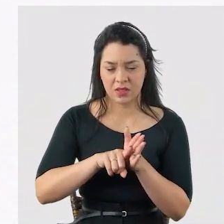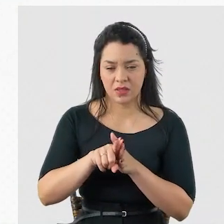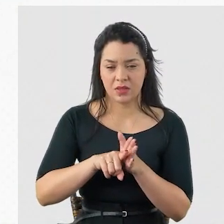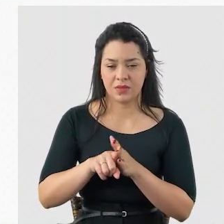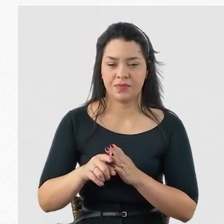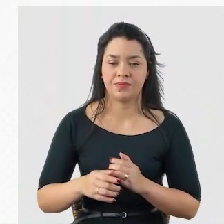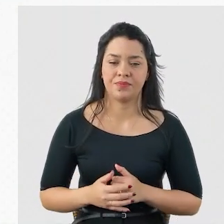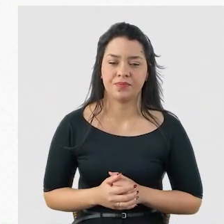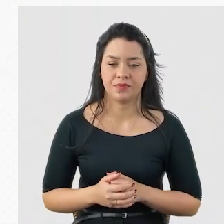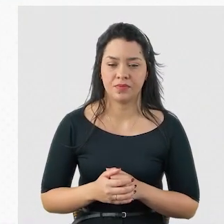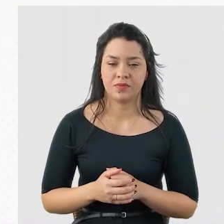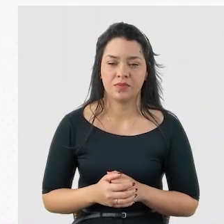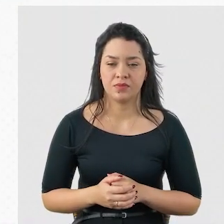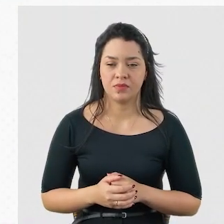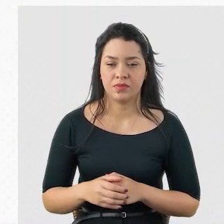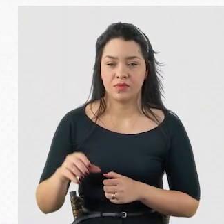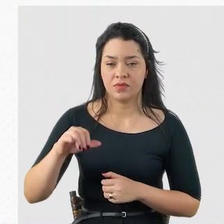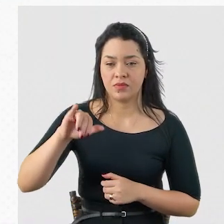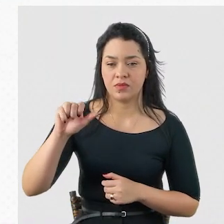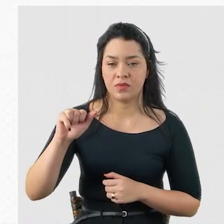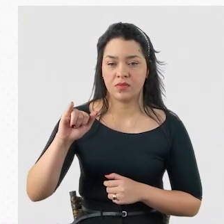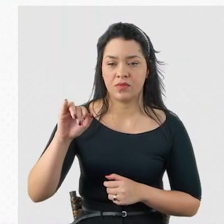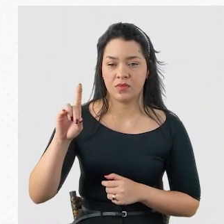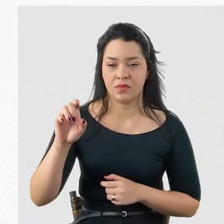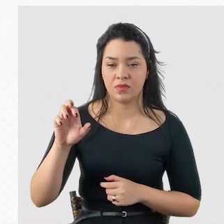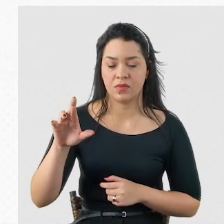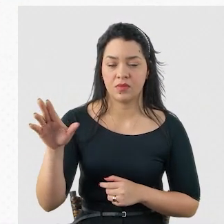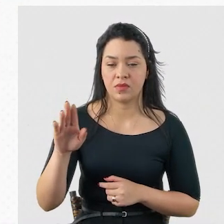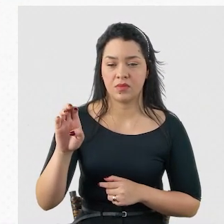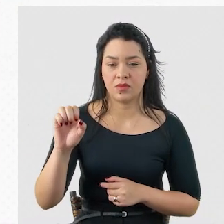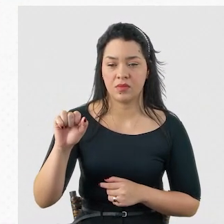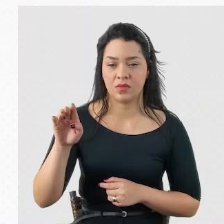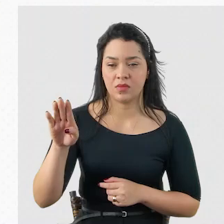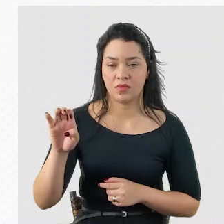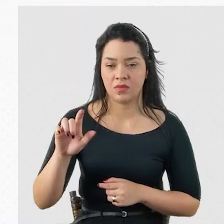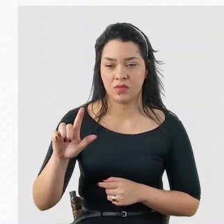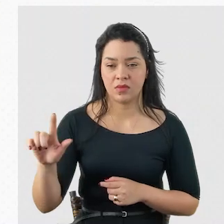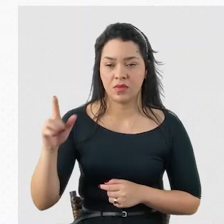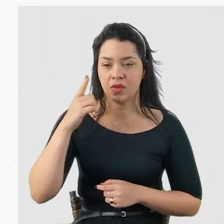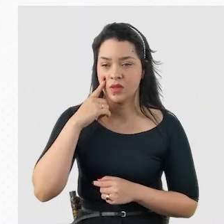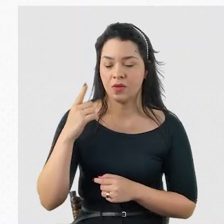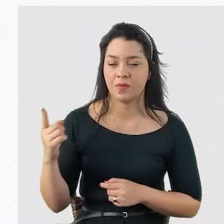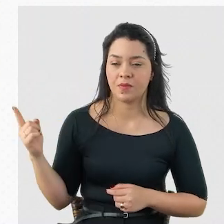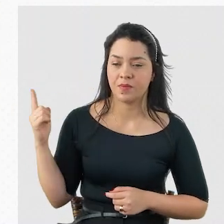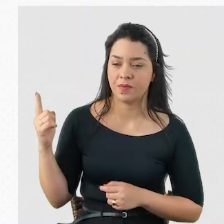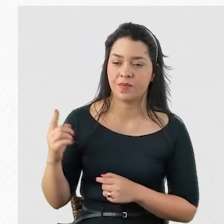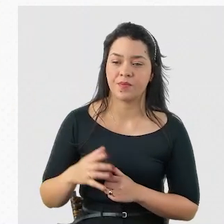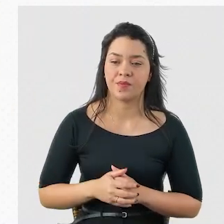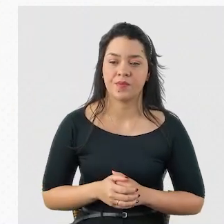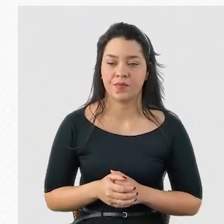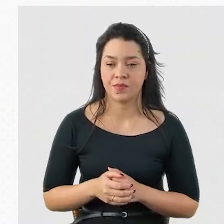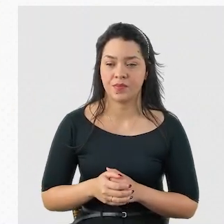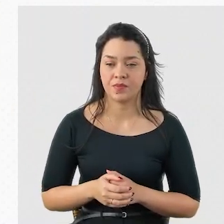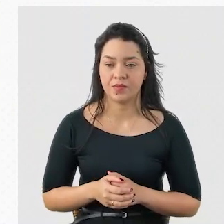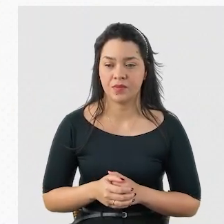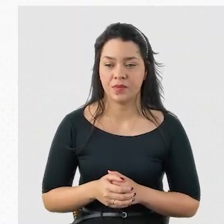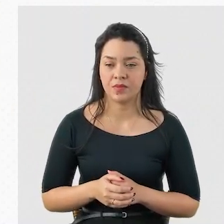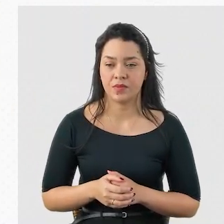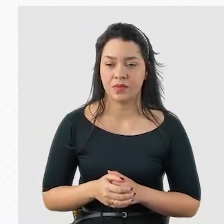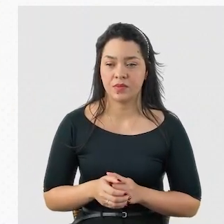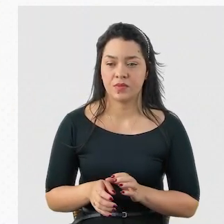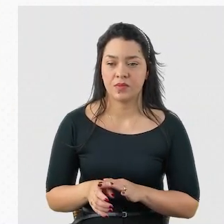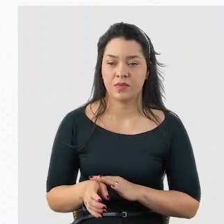dele. Jaider Esbel é um artista indígena Macuxi. Ele usa a arte como ferramenta de